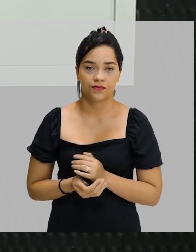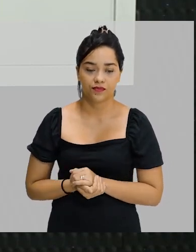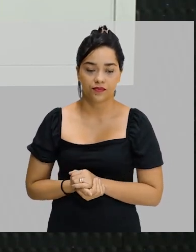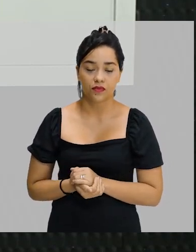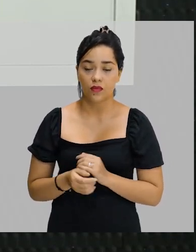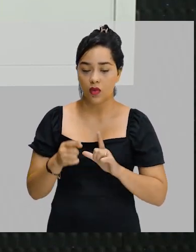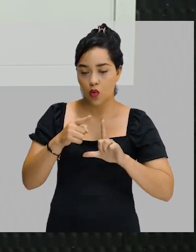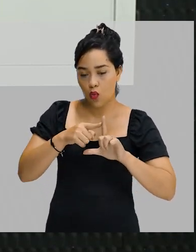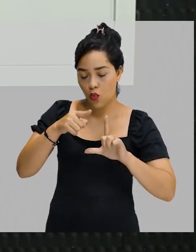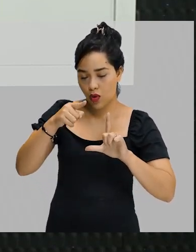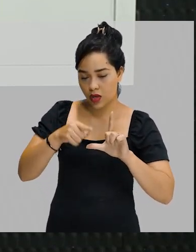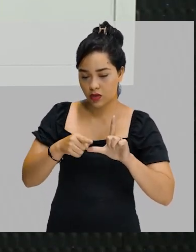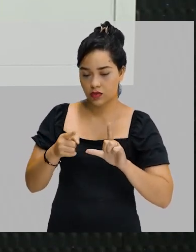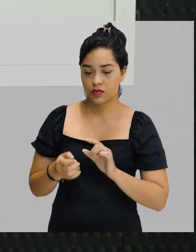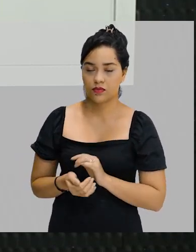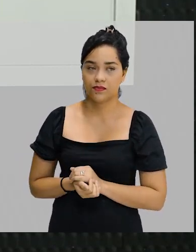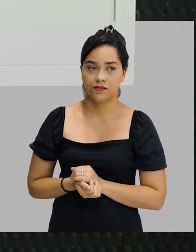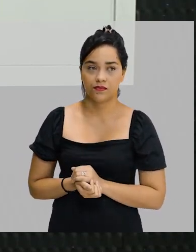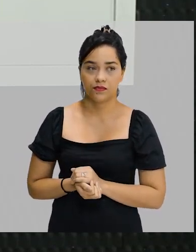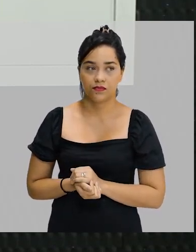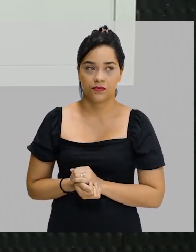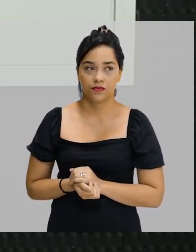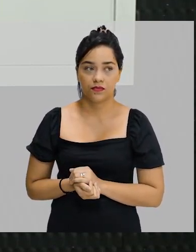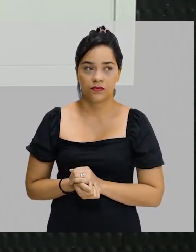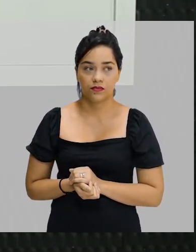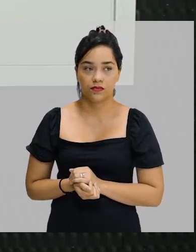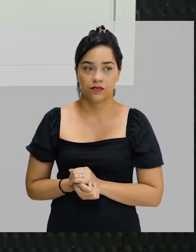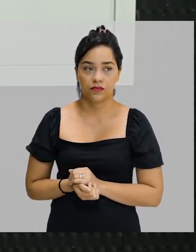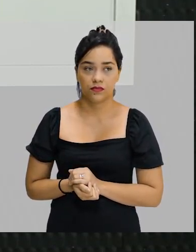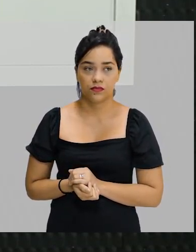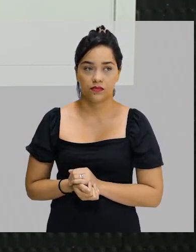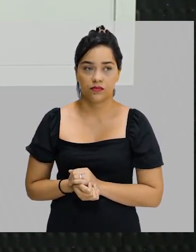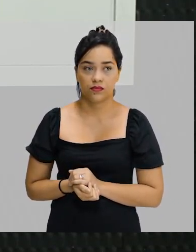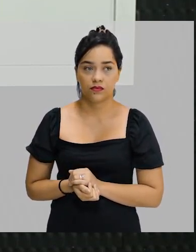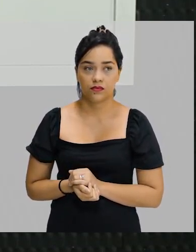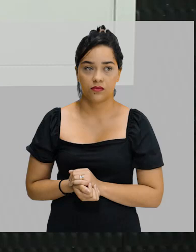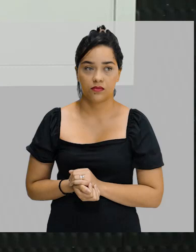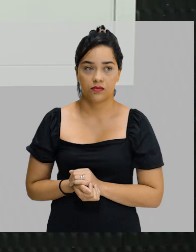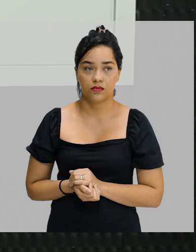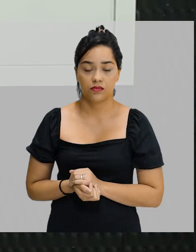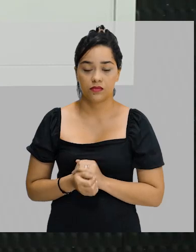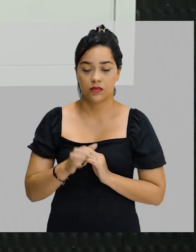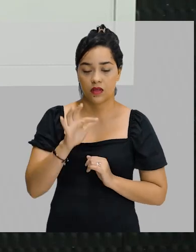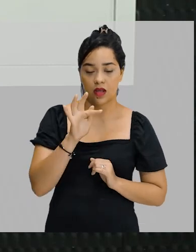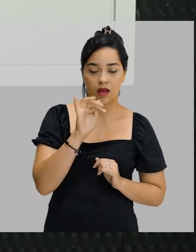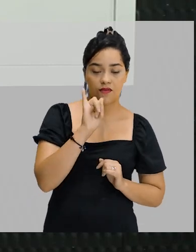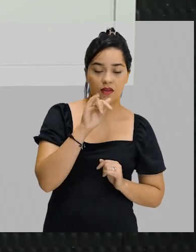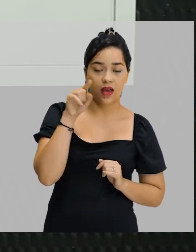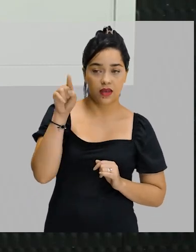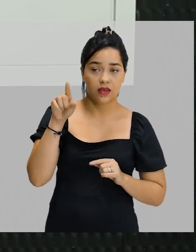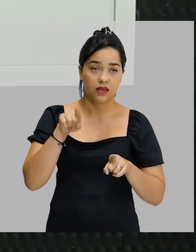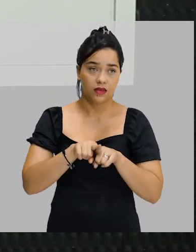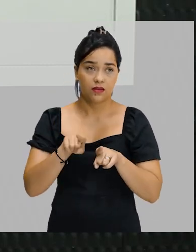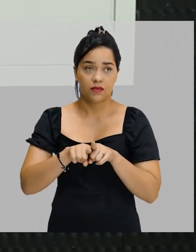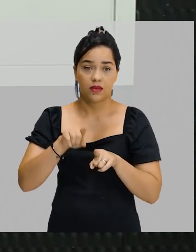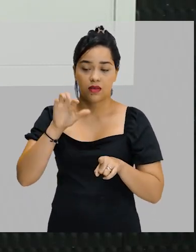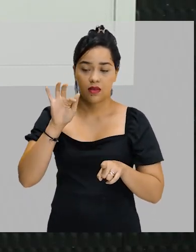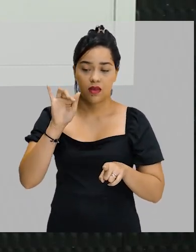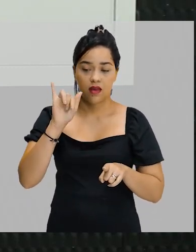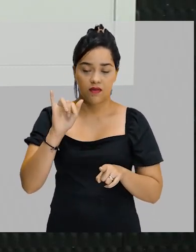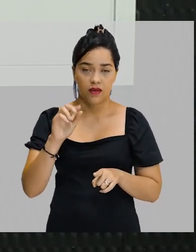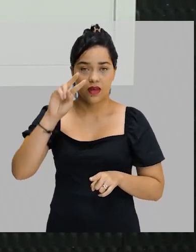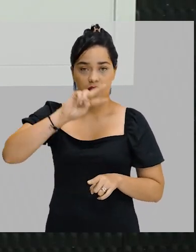nosso ângulo. Tá ok? Então aqui é o seguinte. Então se aqui é φ, bem aqui também é φ, né? São